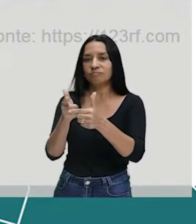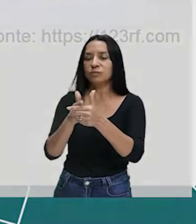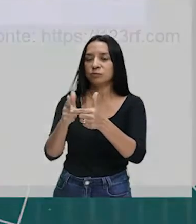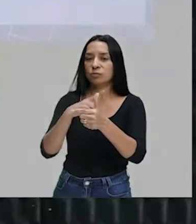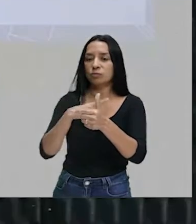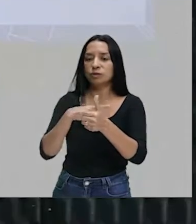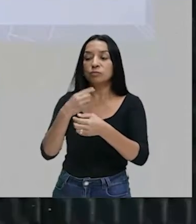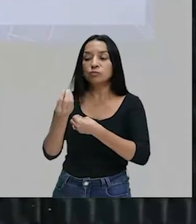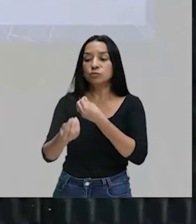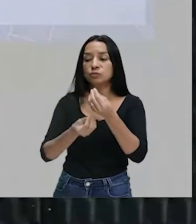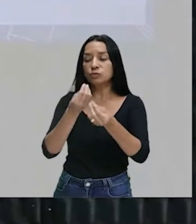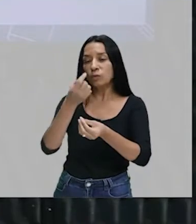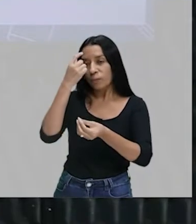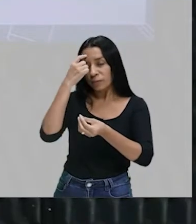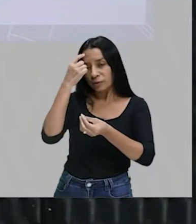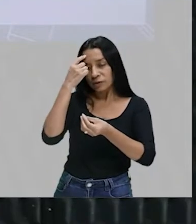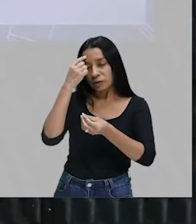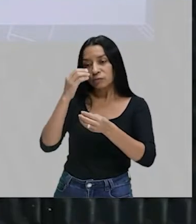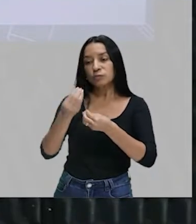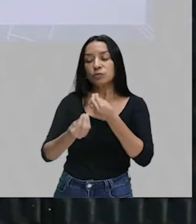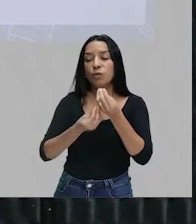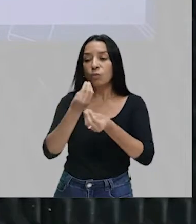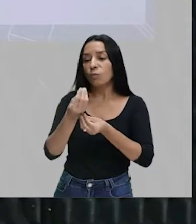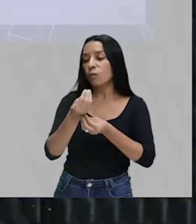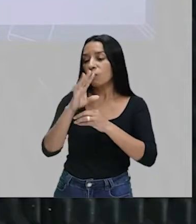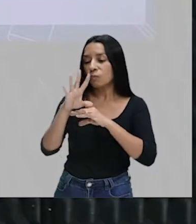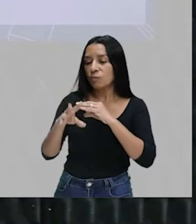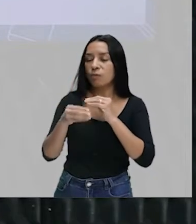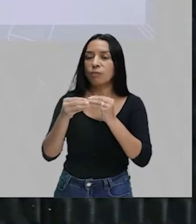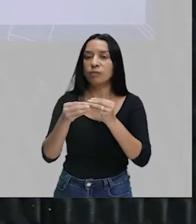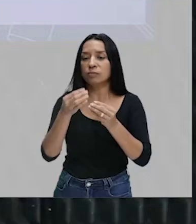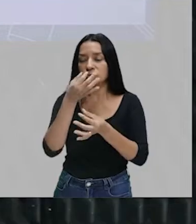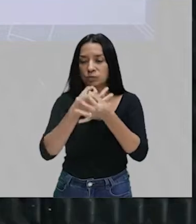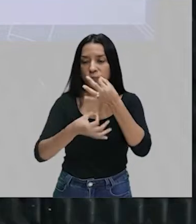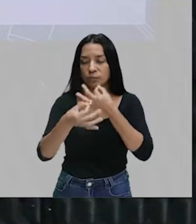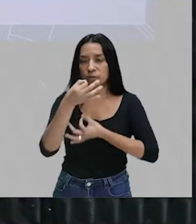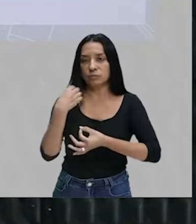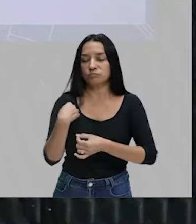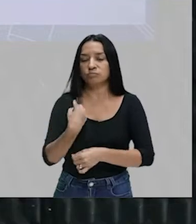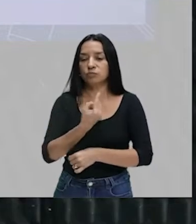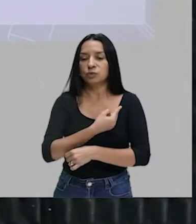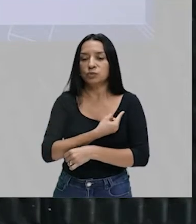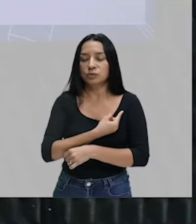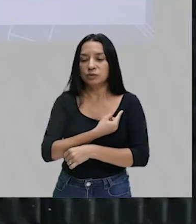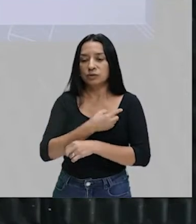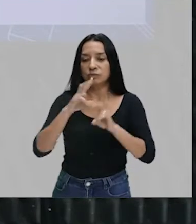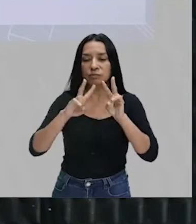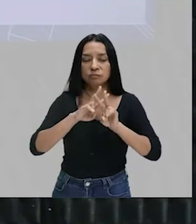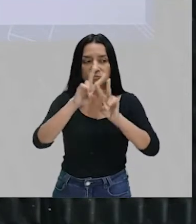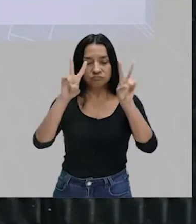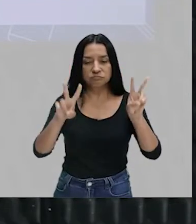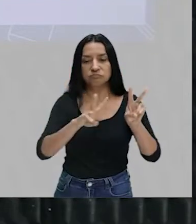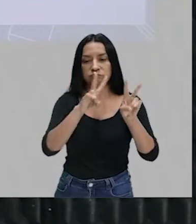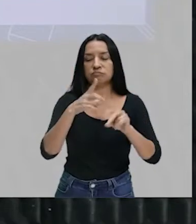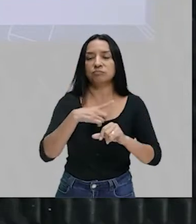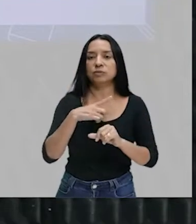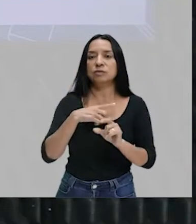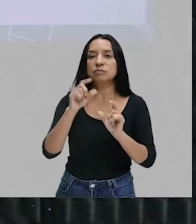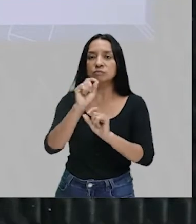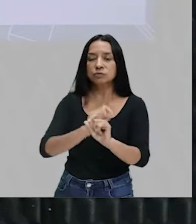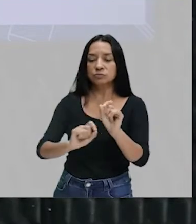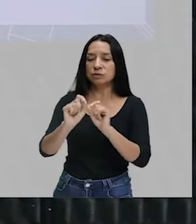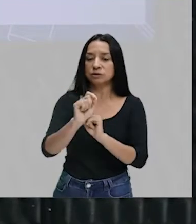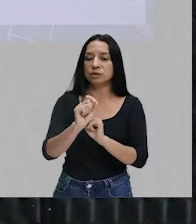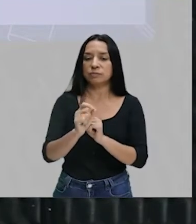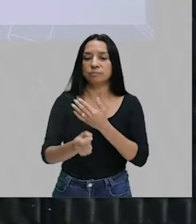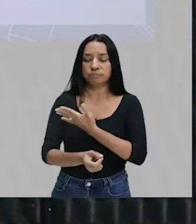que nós formamos as nossas opiniões Tá então falando um pouquinho dessa linguagem fazendo essa visão geral nós temos o seguinte